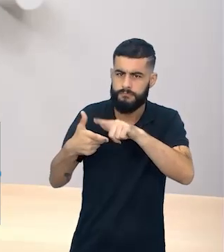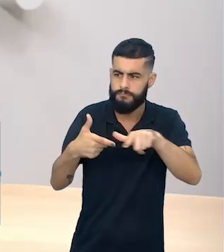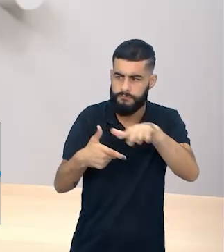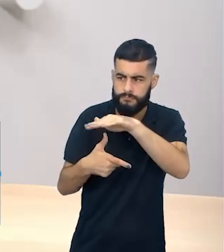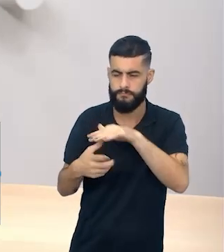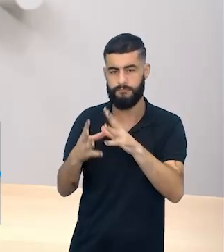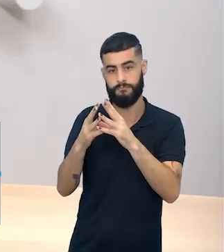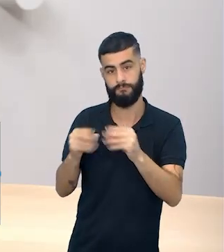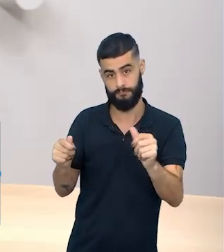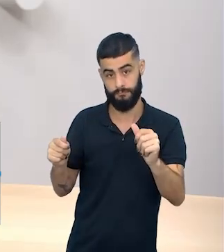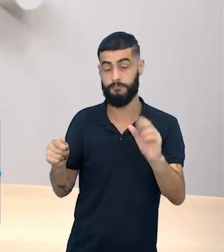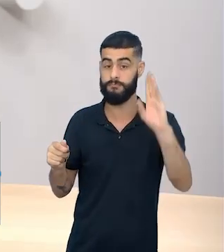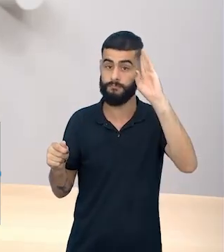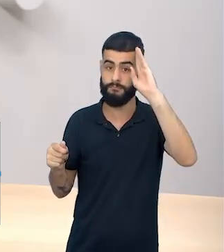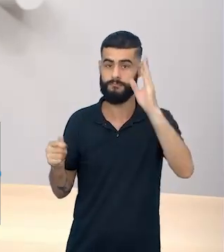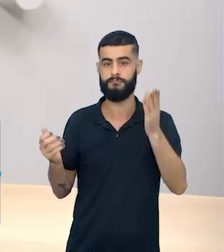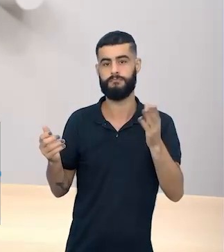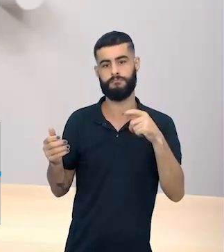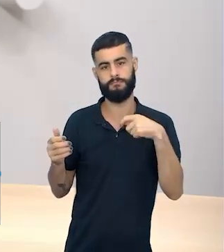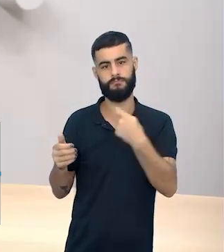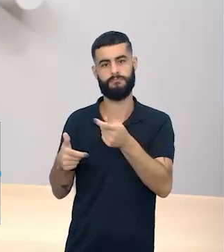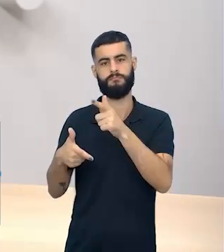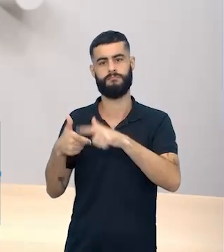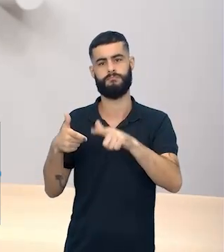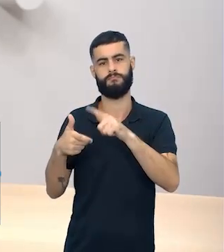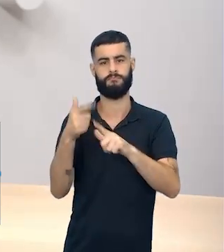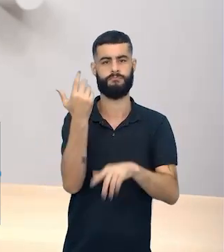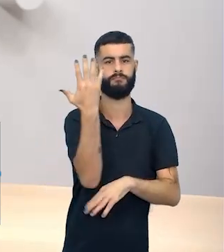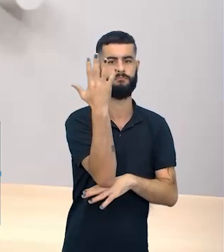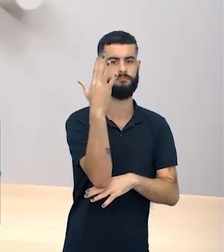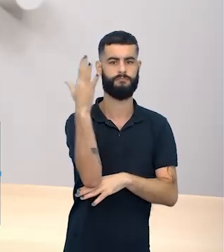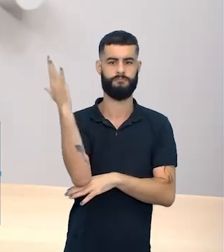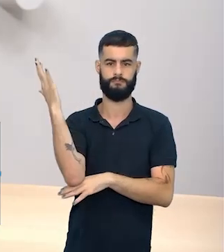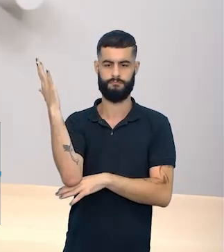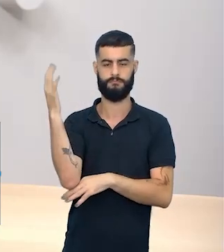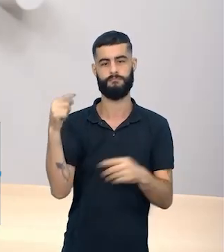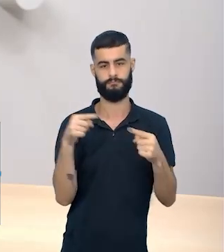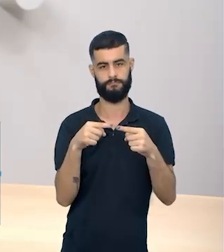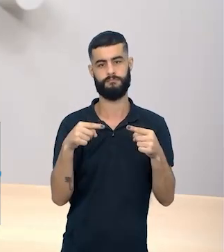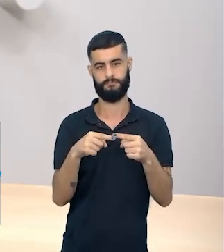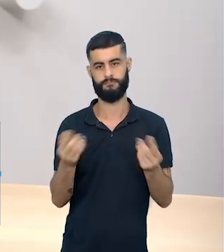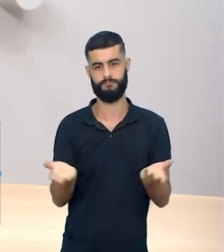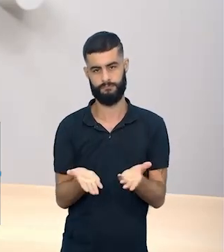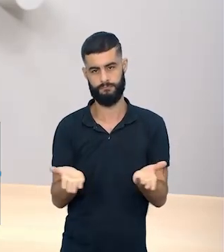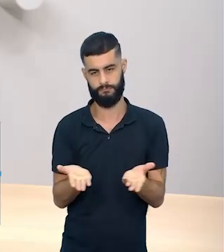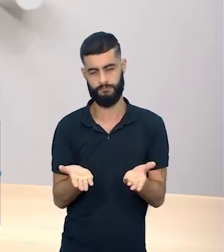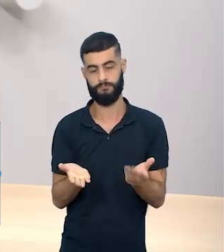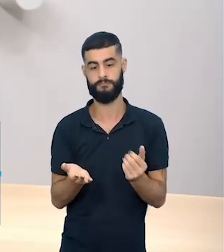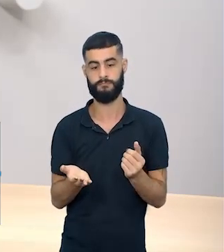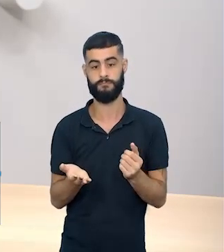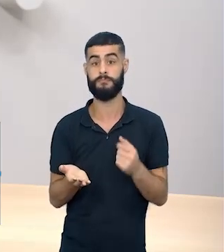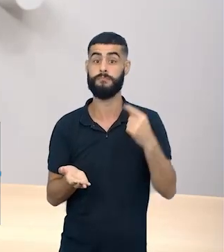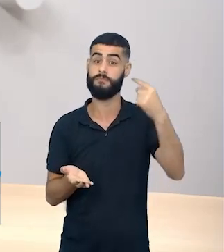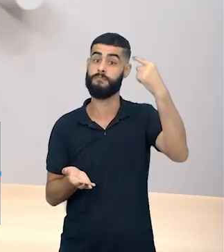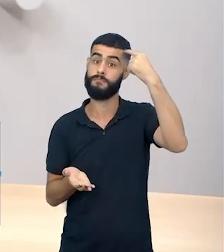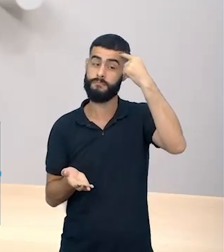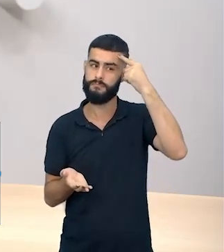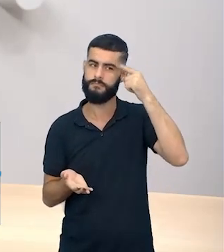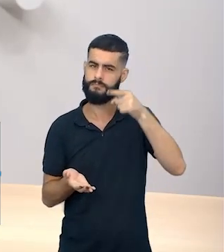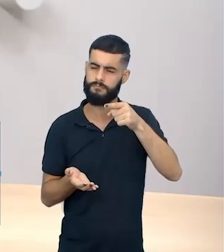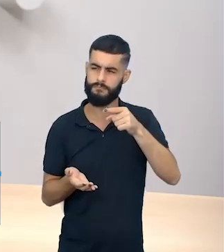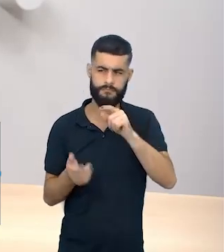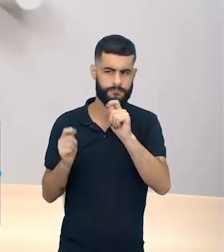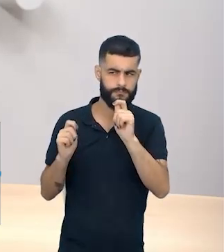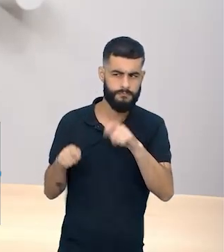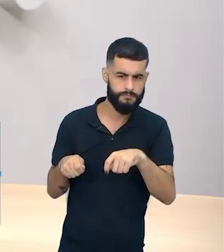sobre educação ambiental nessa TPC de hoje. E verificar, então, essas soluções, o que é melhor